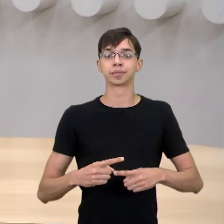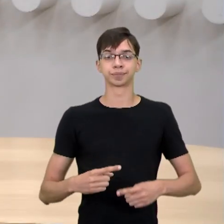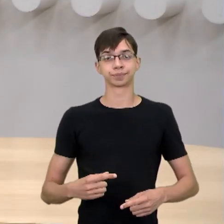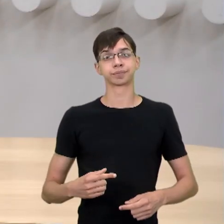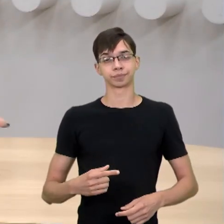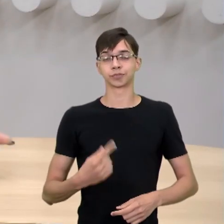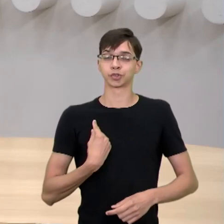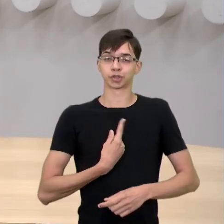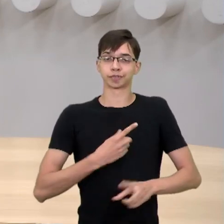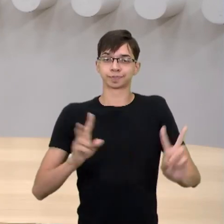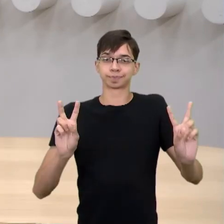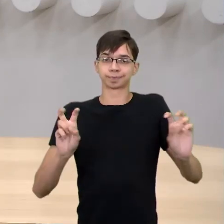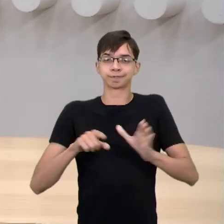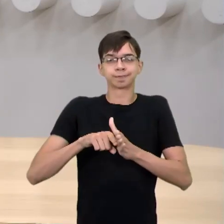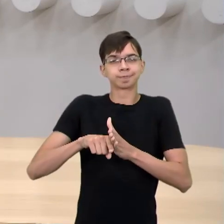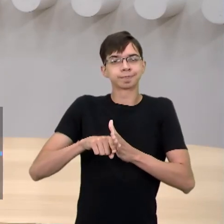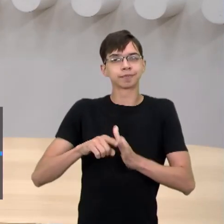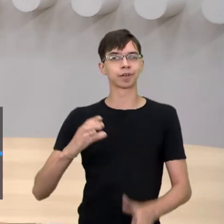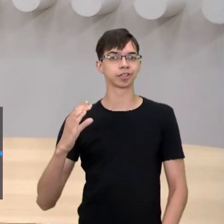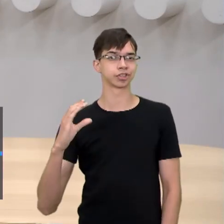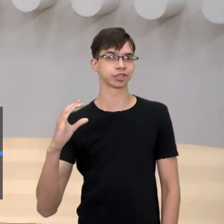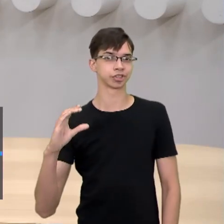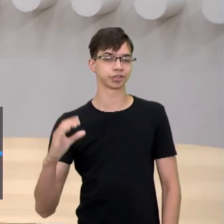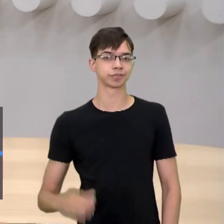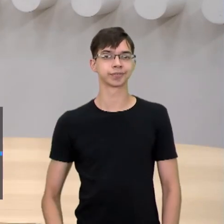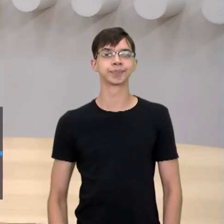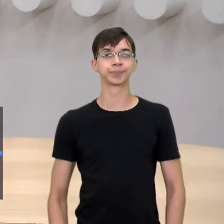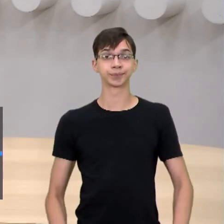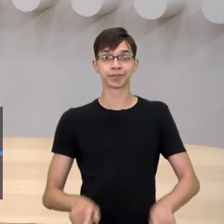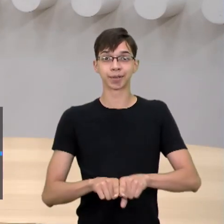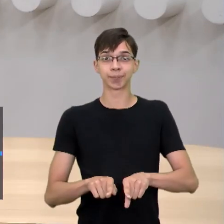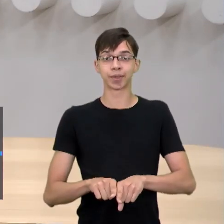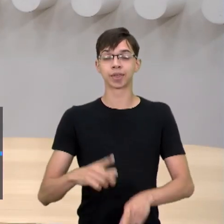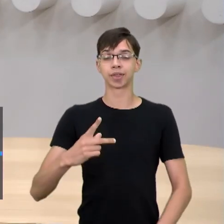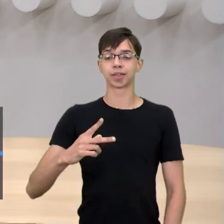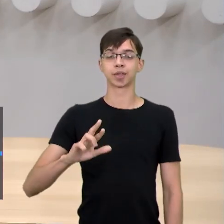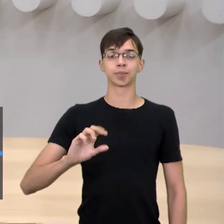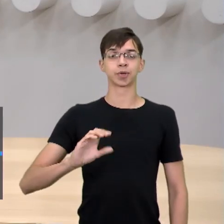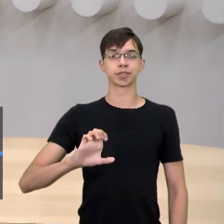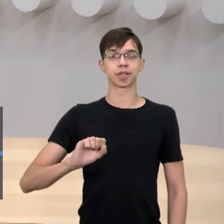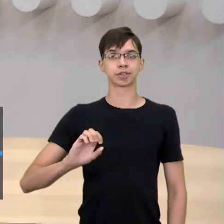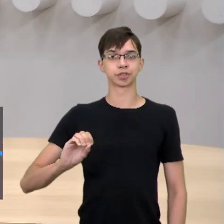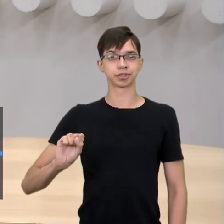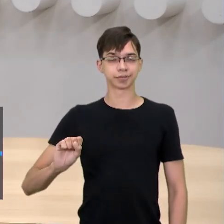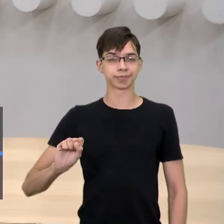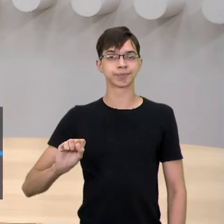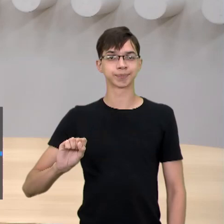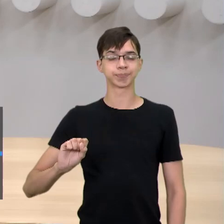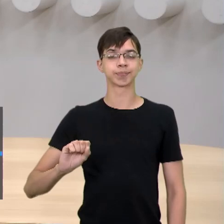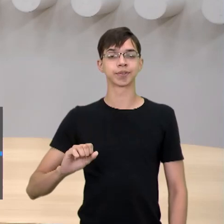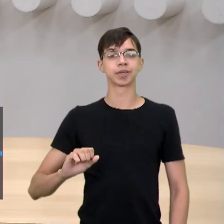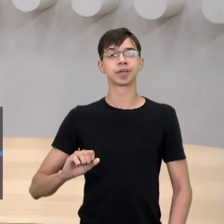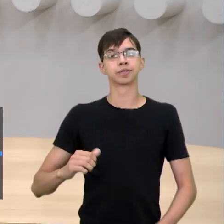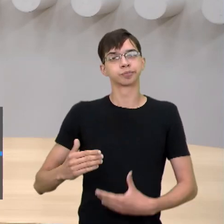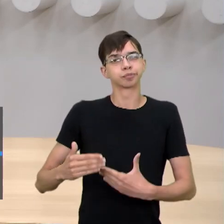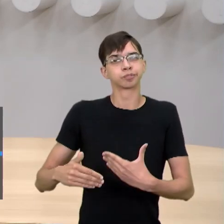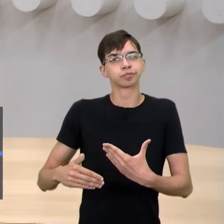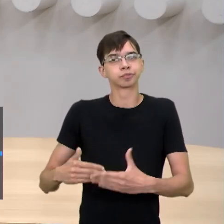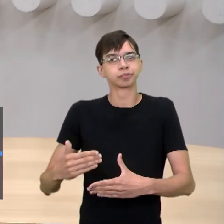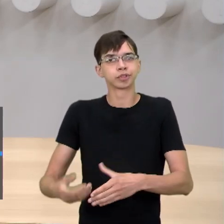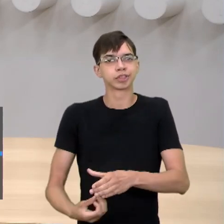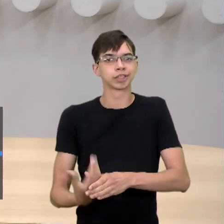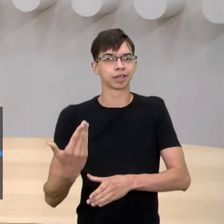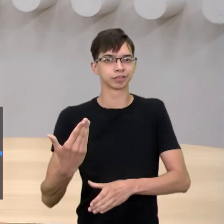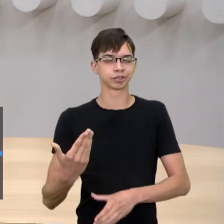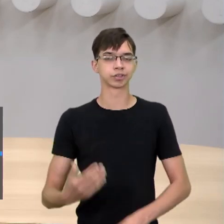investigação científica, além do de processos criativos, obviamente, a gente está falando de conceitos, a gente está falando de coisas que,